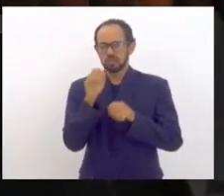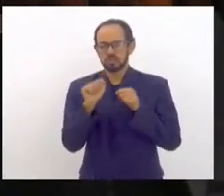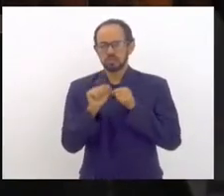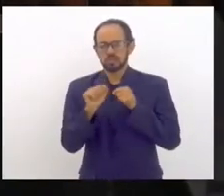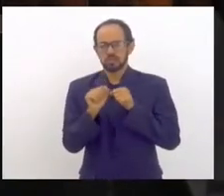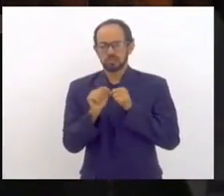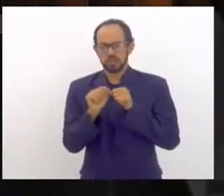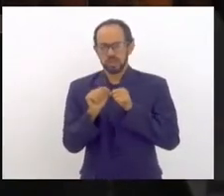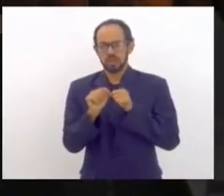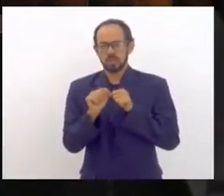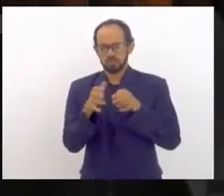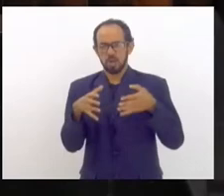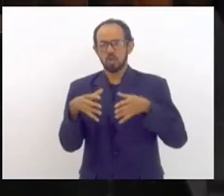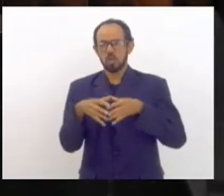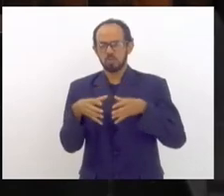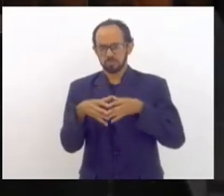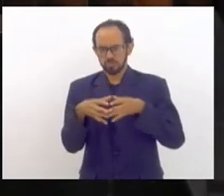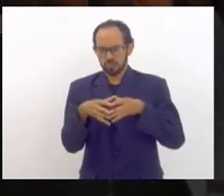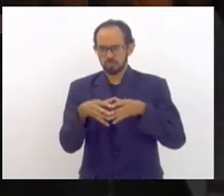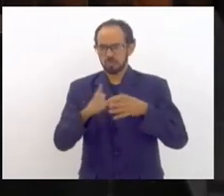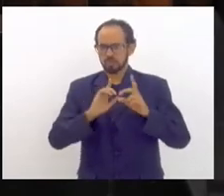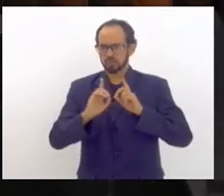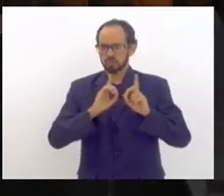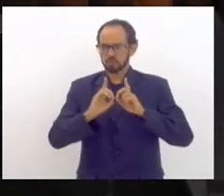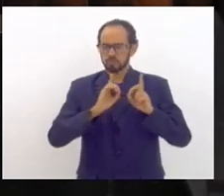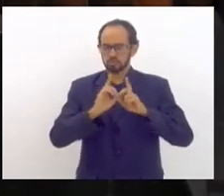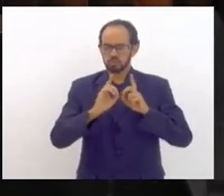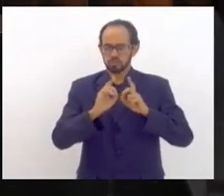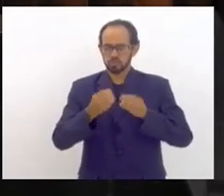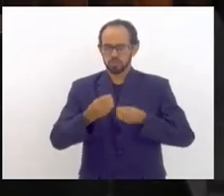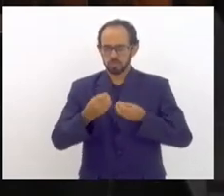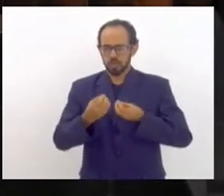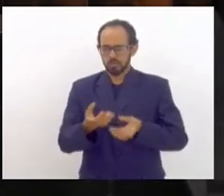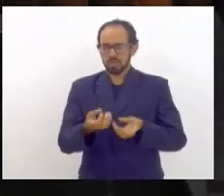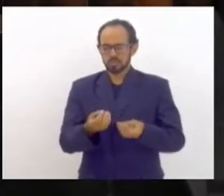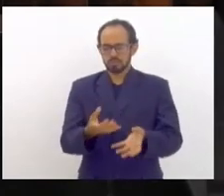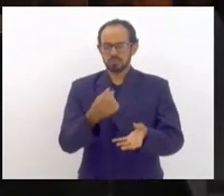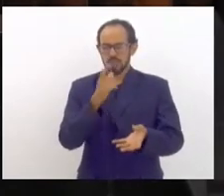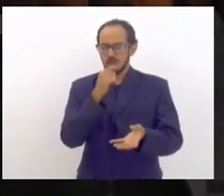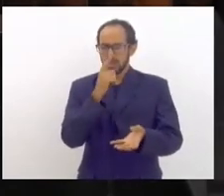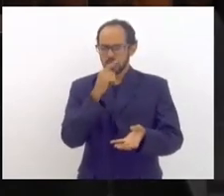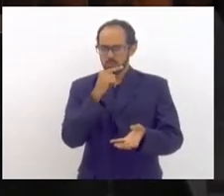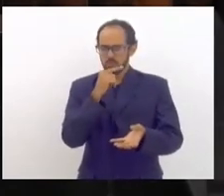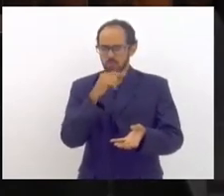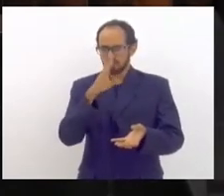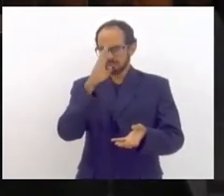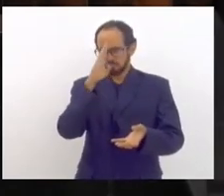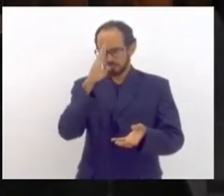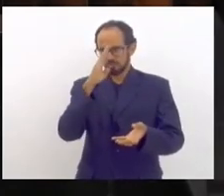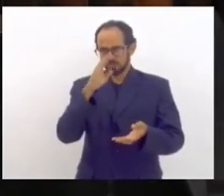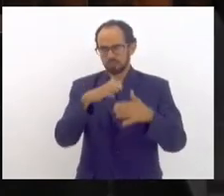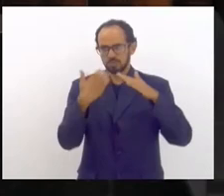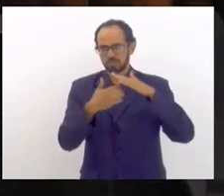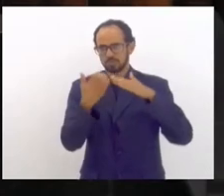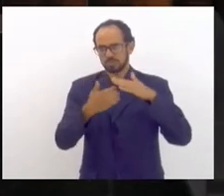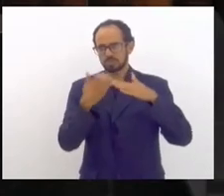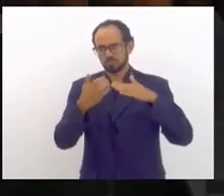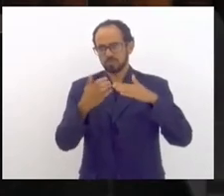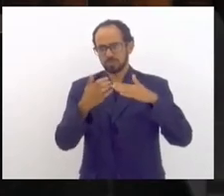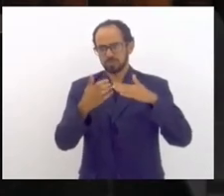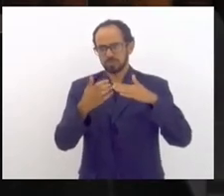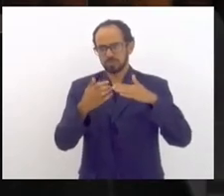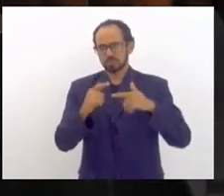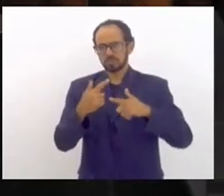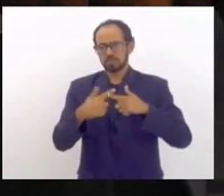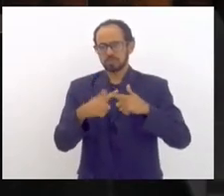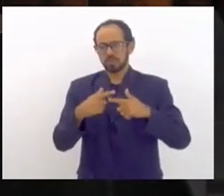frente parlamentar para discutir sobre o abastecimento de água no nosso estado, justamente o serviço prestado por essas concessionárias. A gente vê aí, tia Ju,